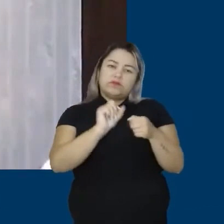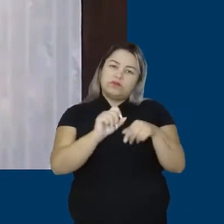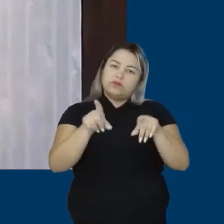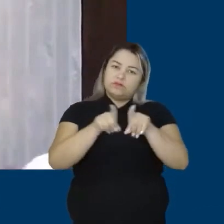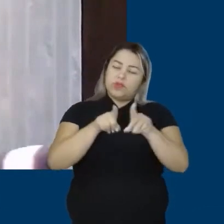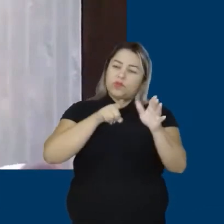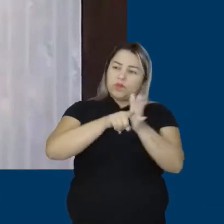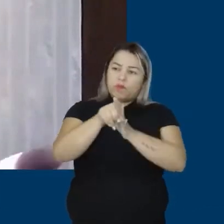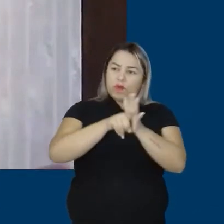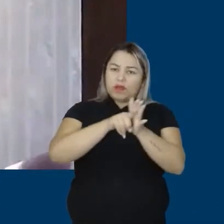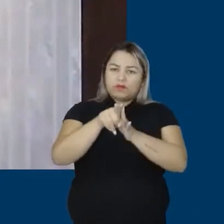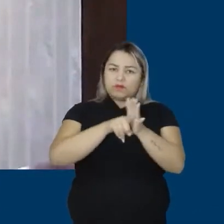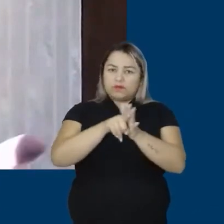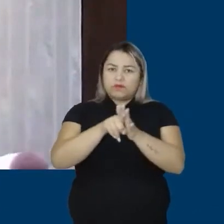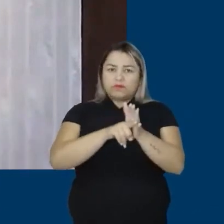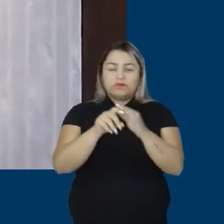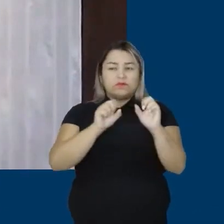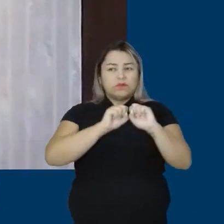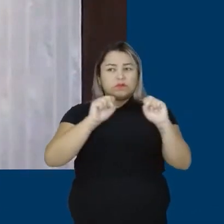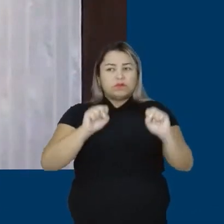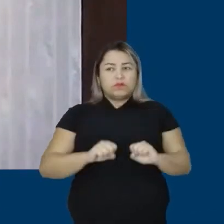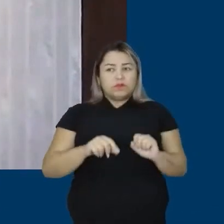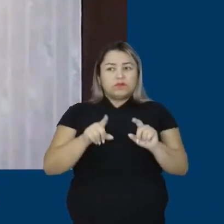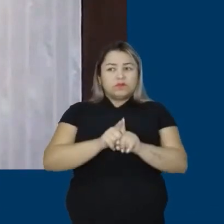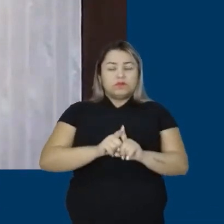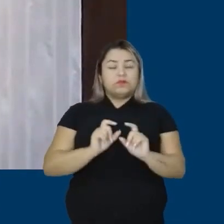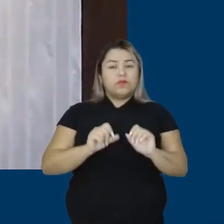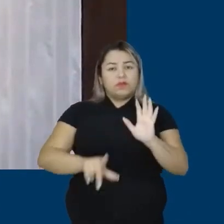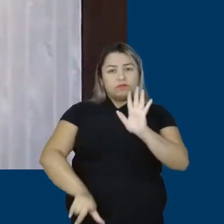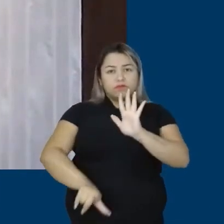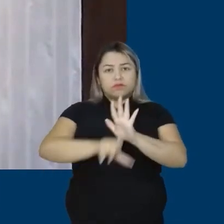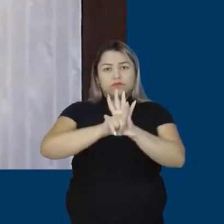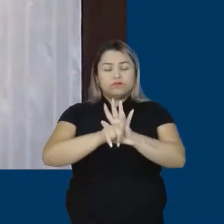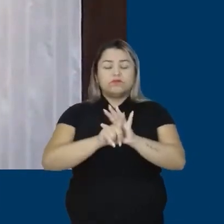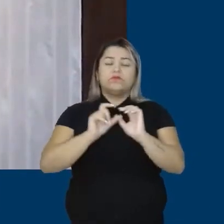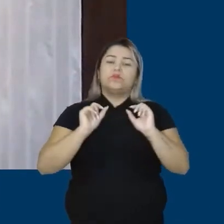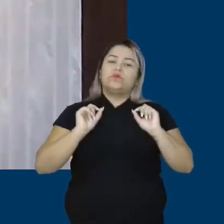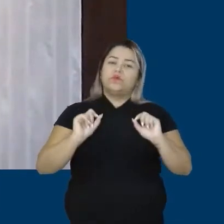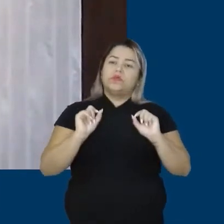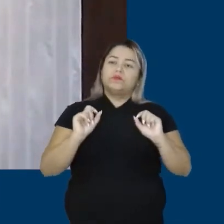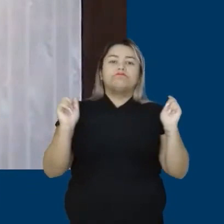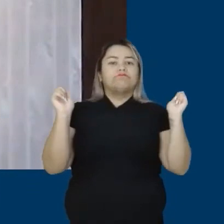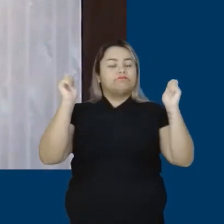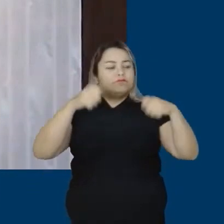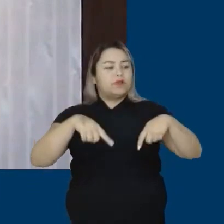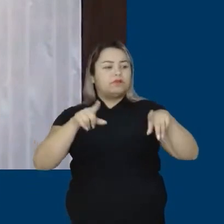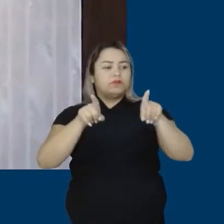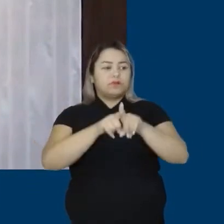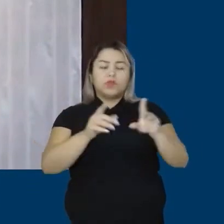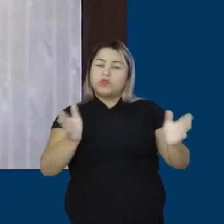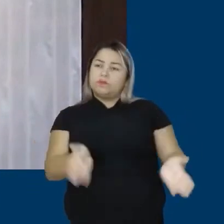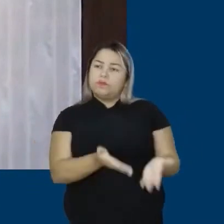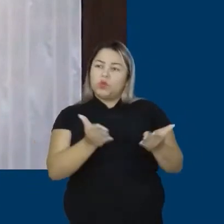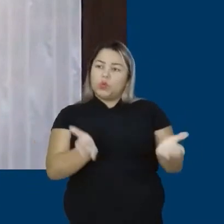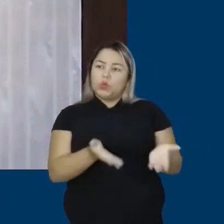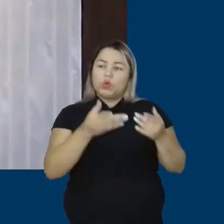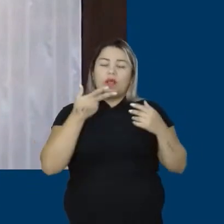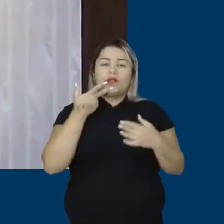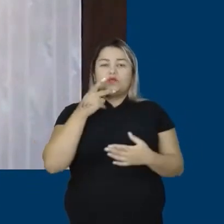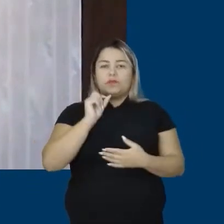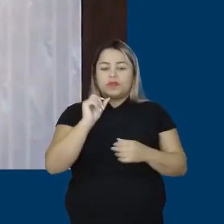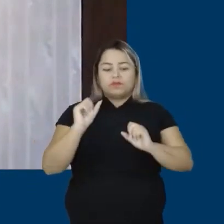uma análise sistemática em relação à legislação vigente, o que precisa ser aprimorado, para que